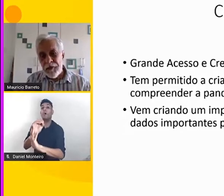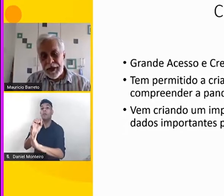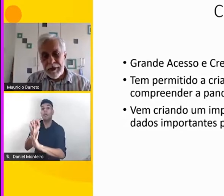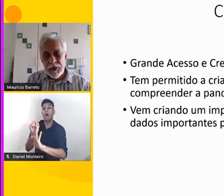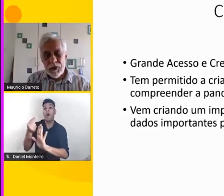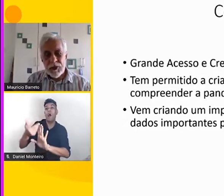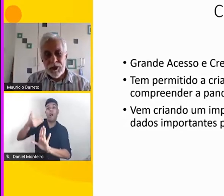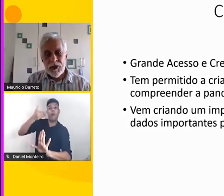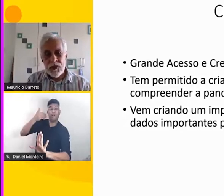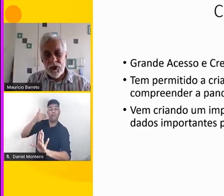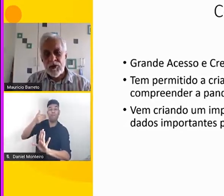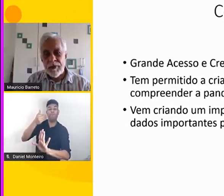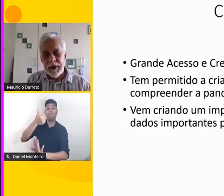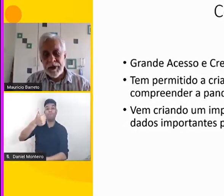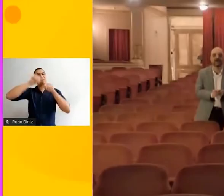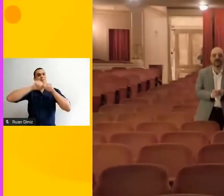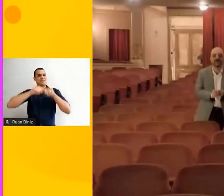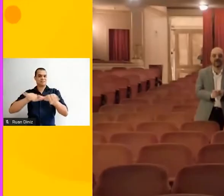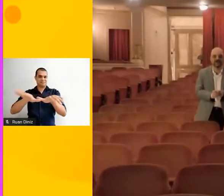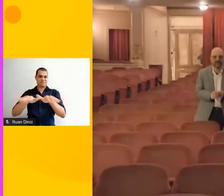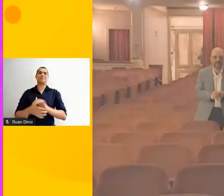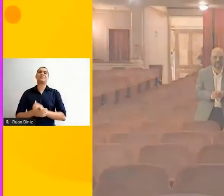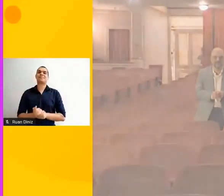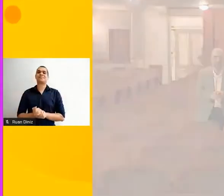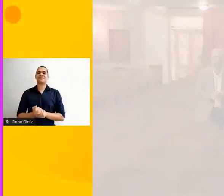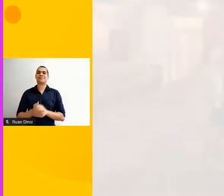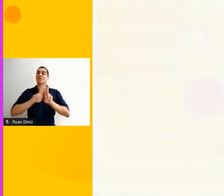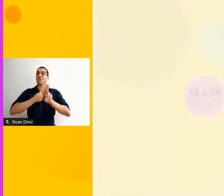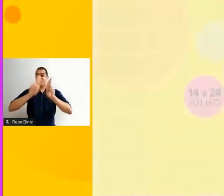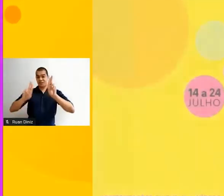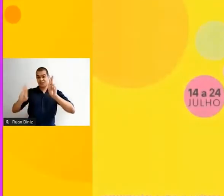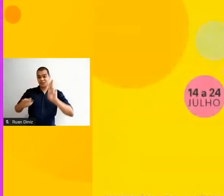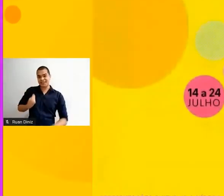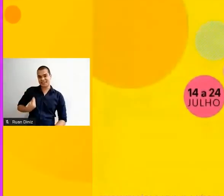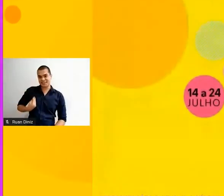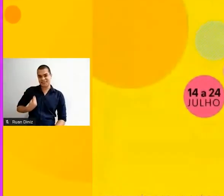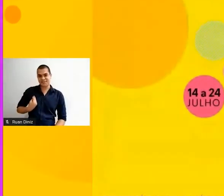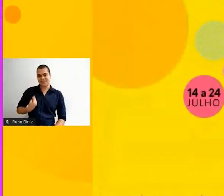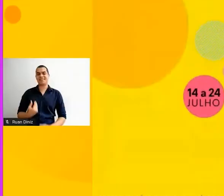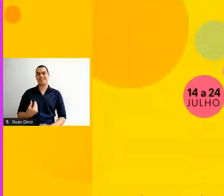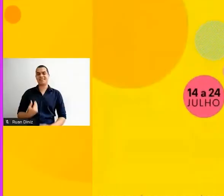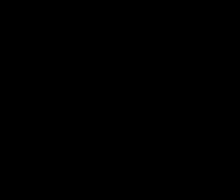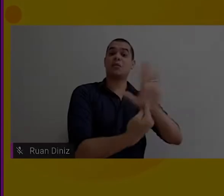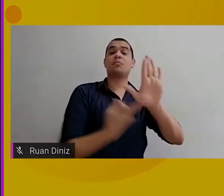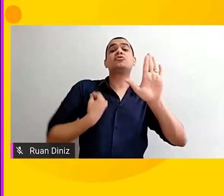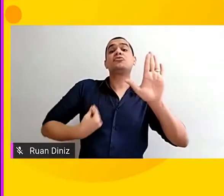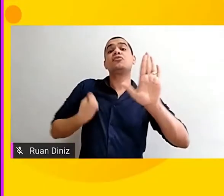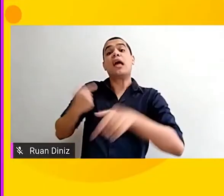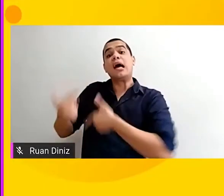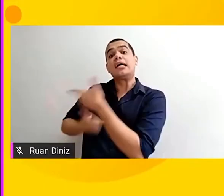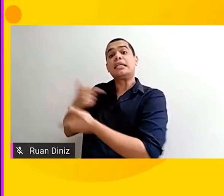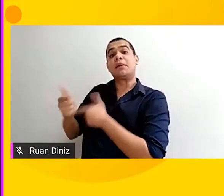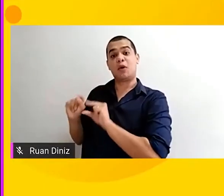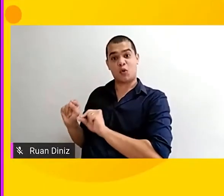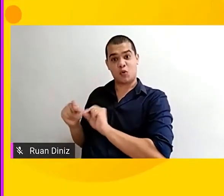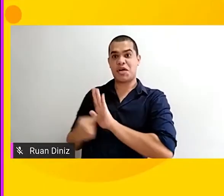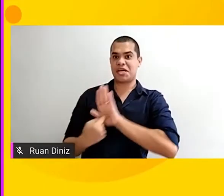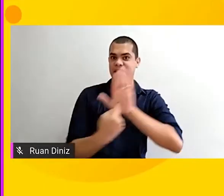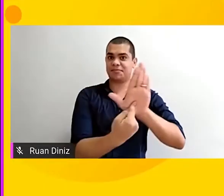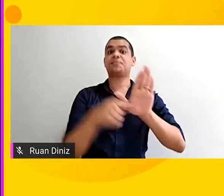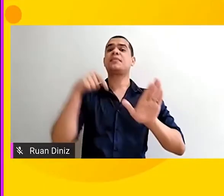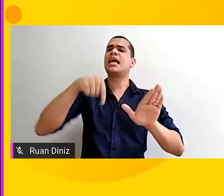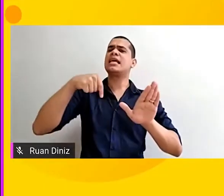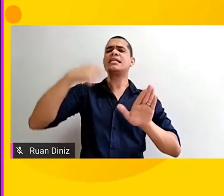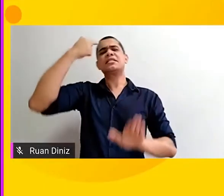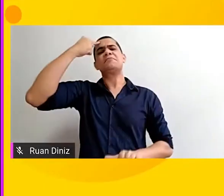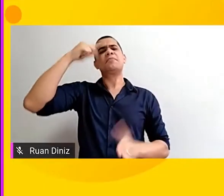581 transmissões ao vivo, até o dia 24 de julho, último dia do Congresso. Esse evento acho que é simbolicamente